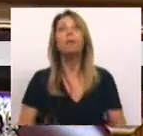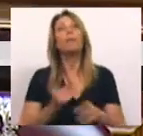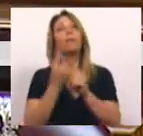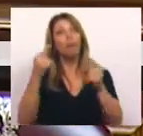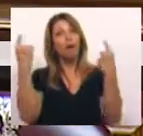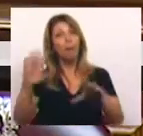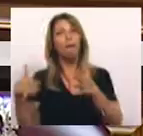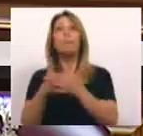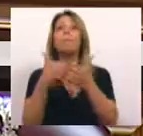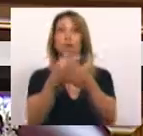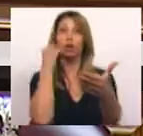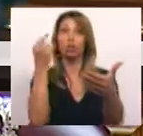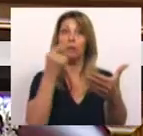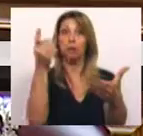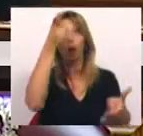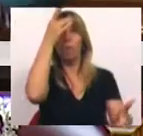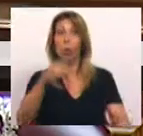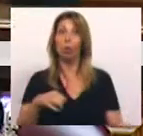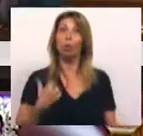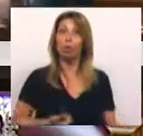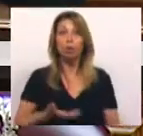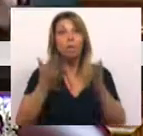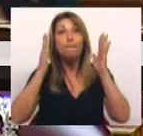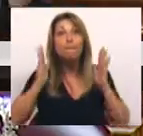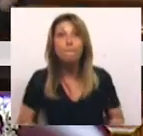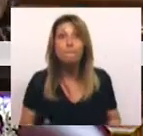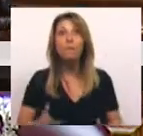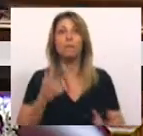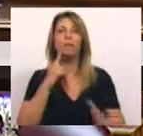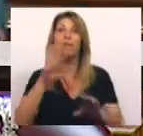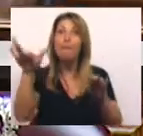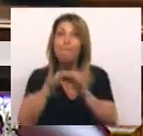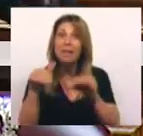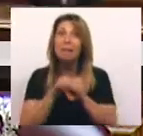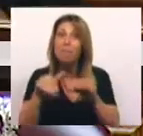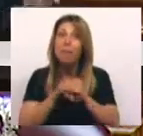especialidade que tem, na ótica dos Verdes, de ser profundamente participado.